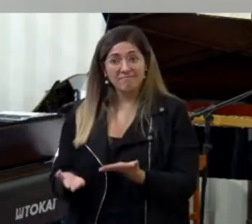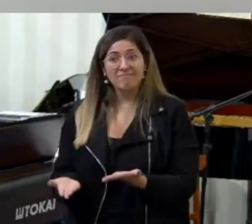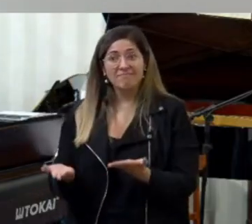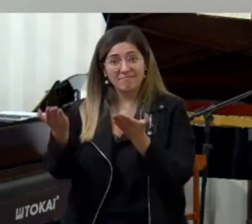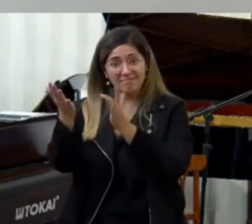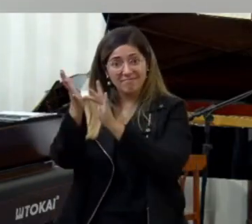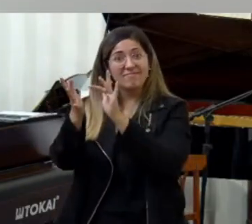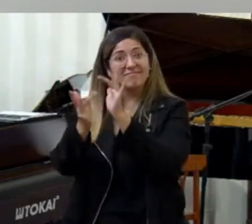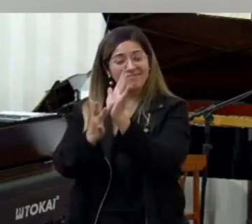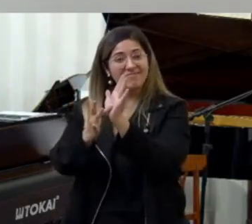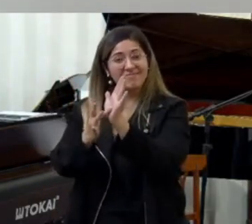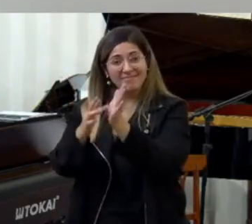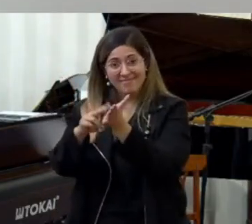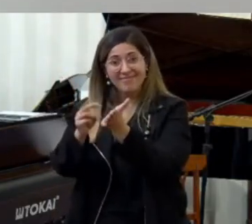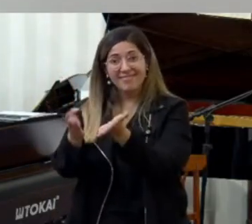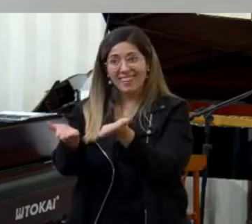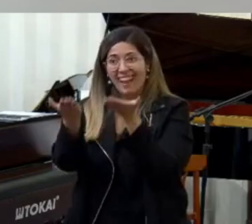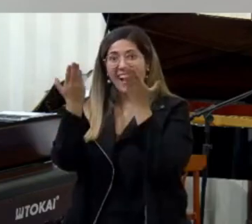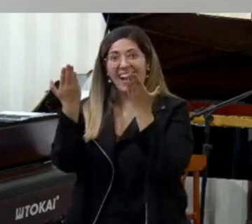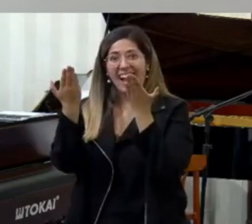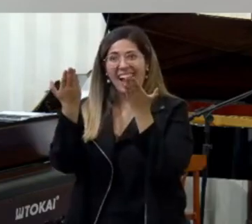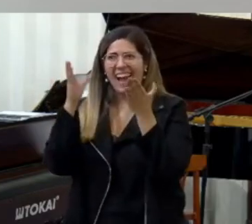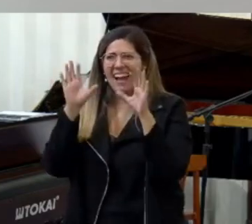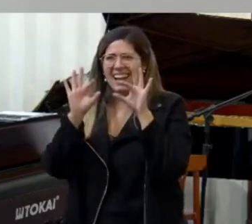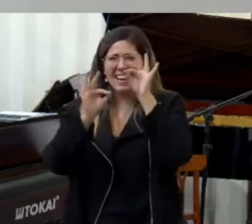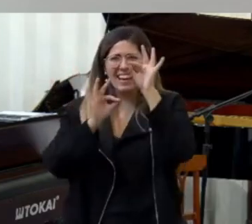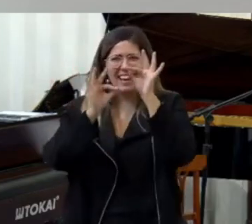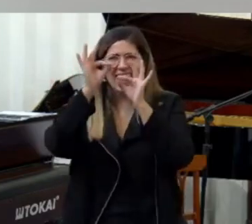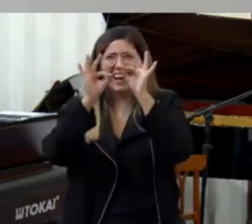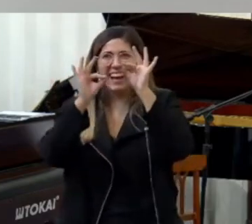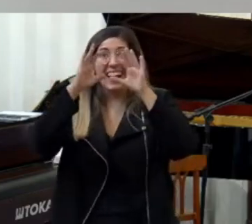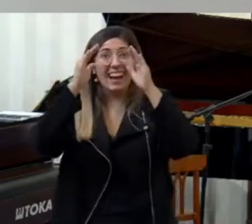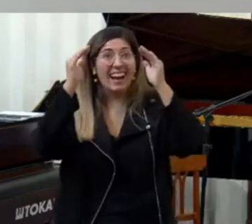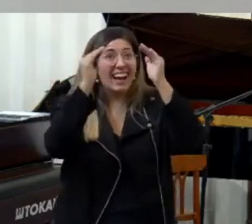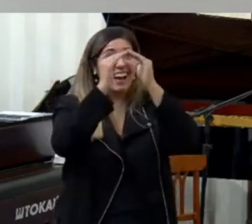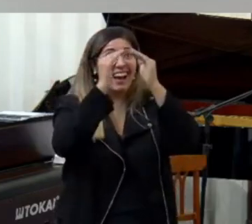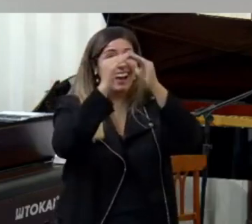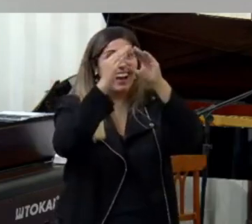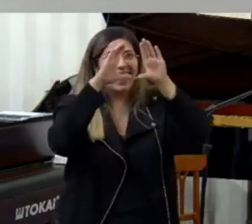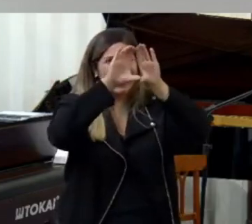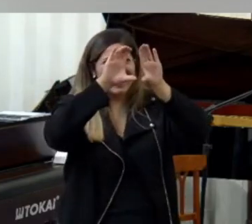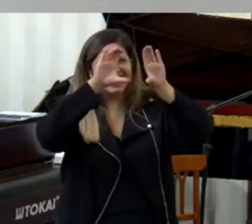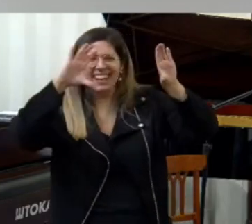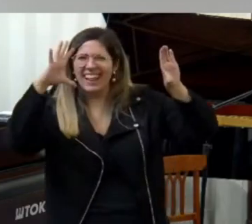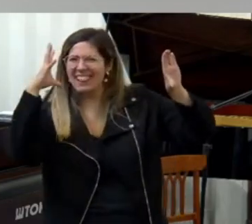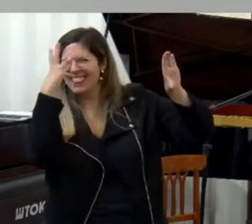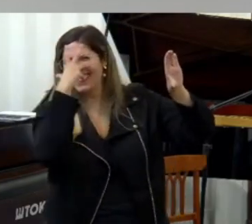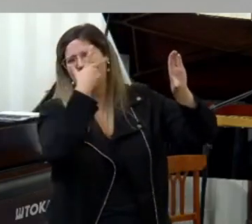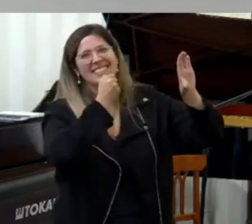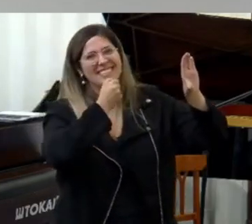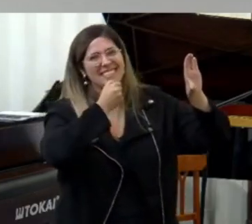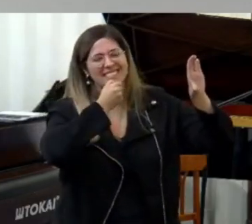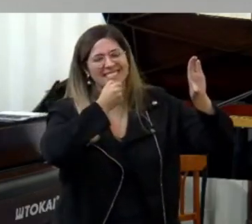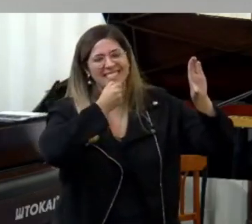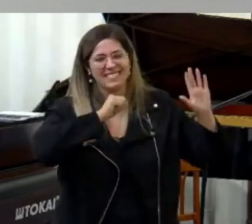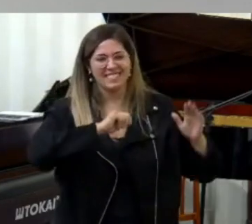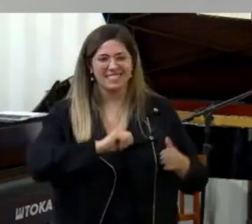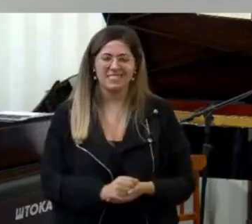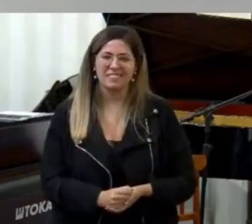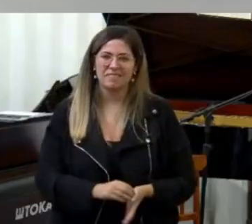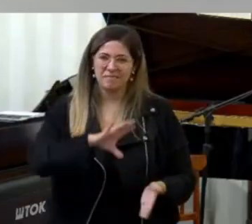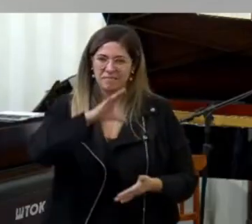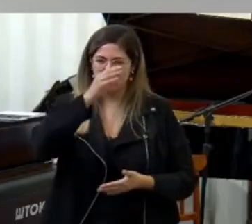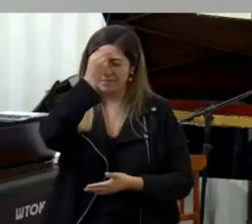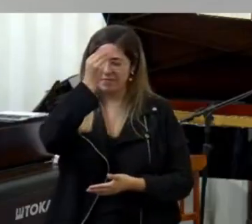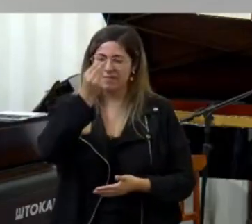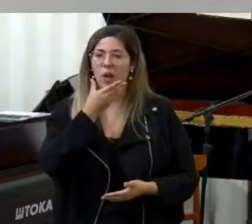do Messias para um lindo lugar. John Owen disse certa vez num texto chamado A